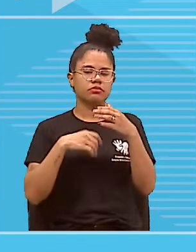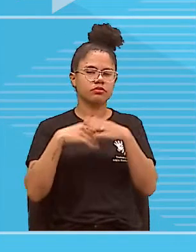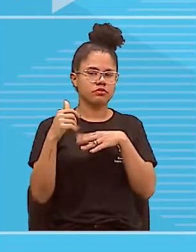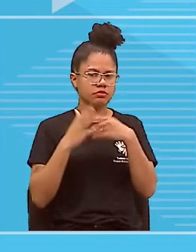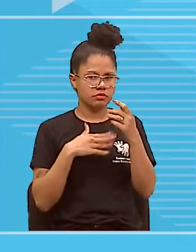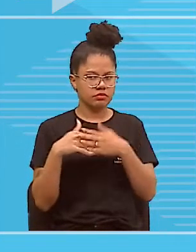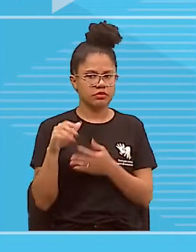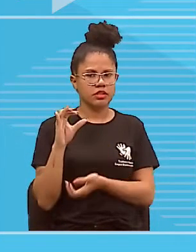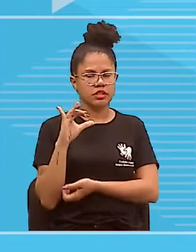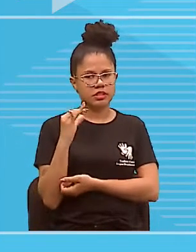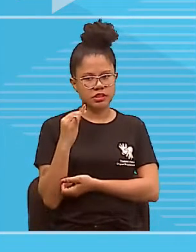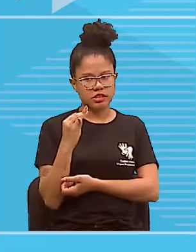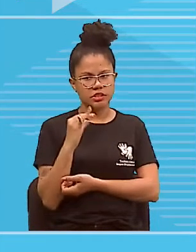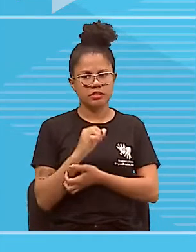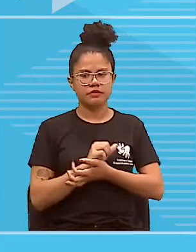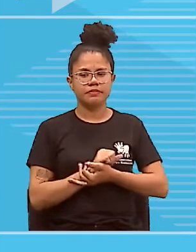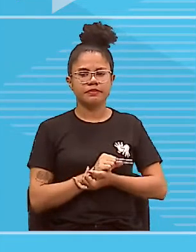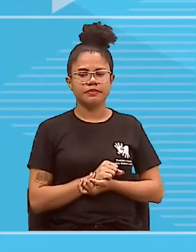inclusive